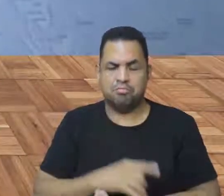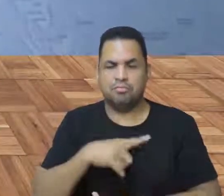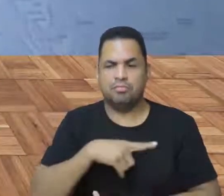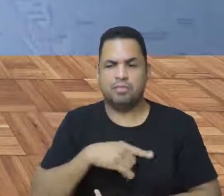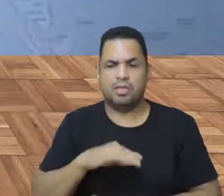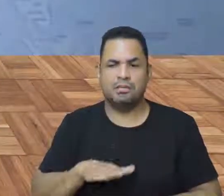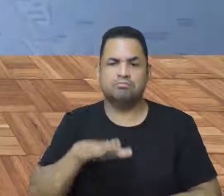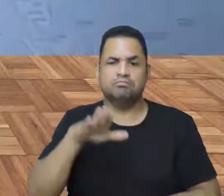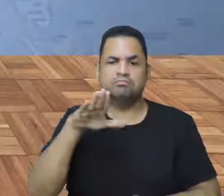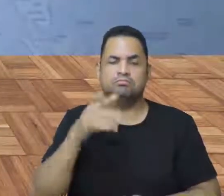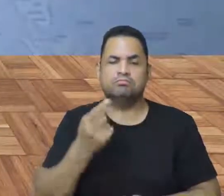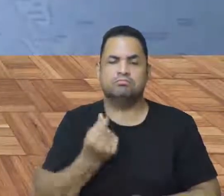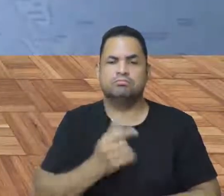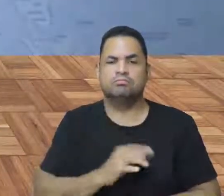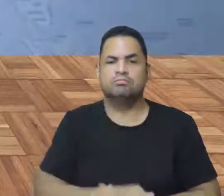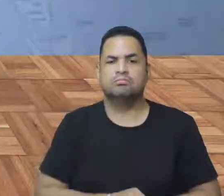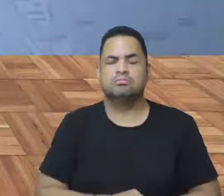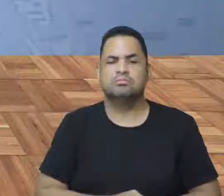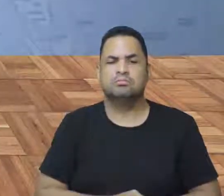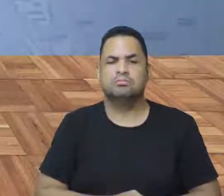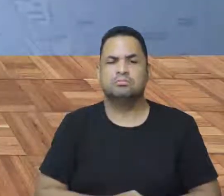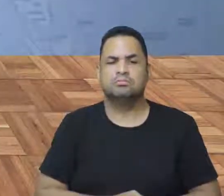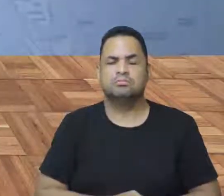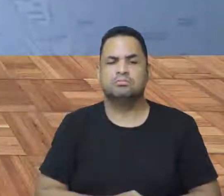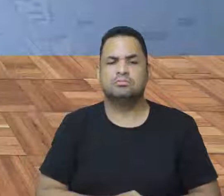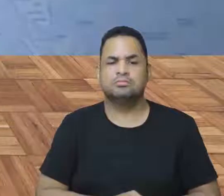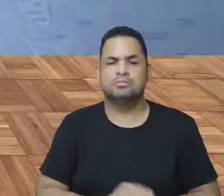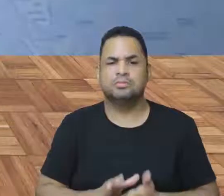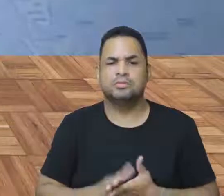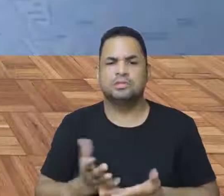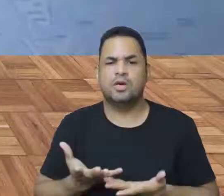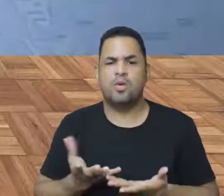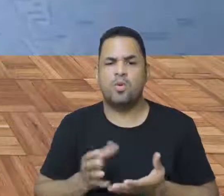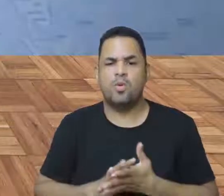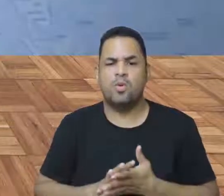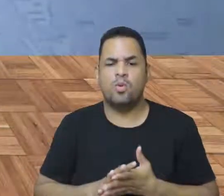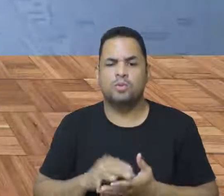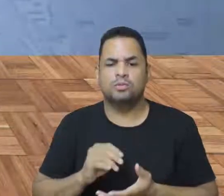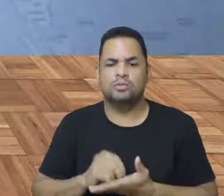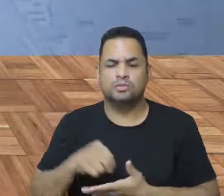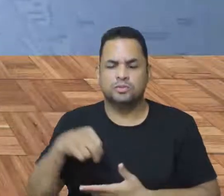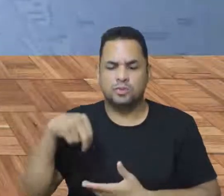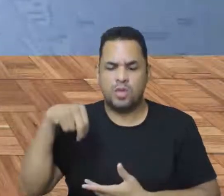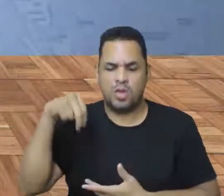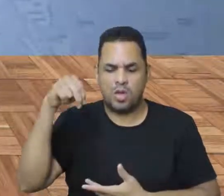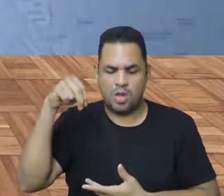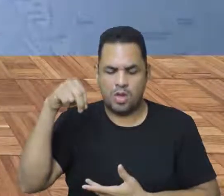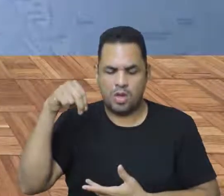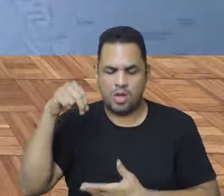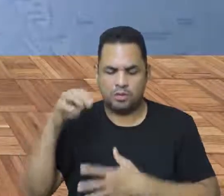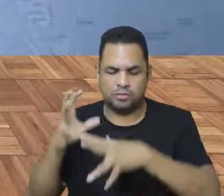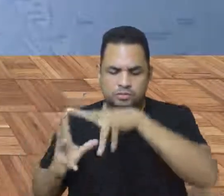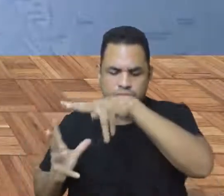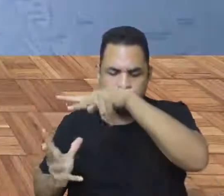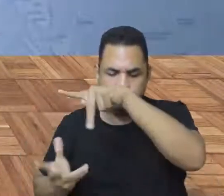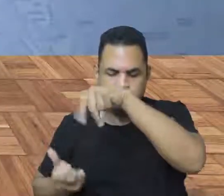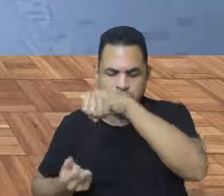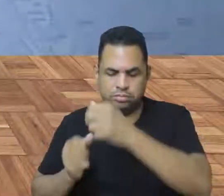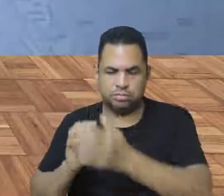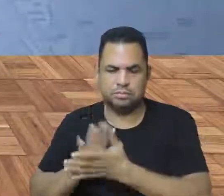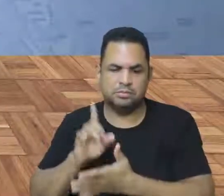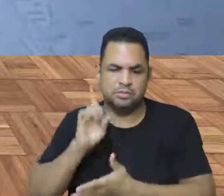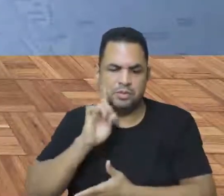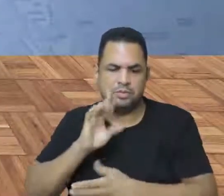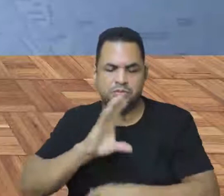estão hoje concentrados no que nós chamamos de Norte Rico, Estados Unidos e